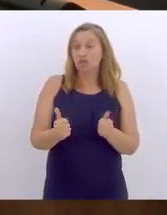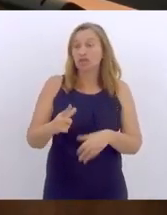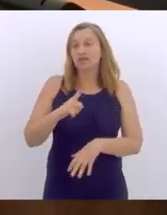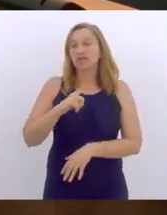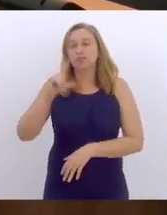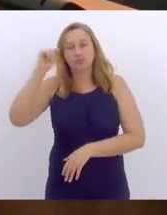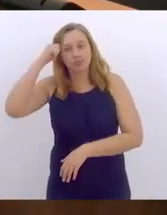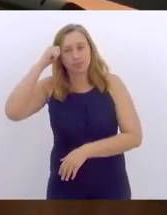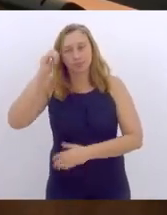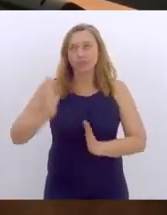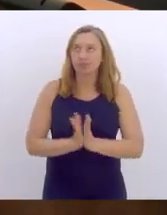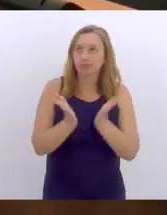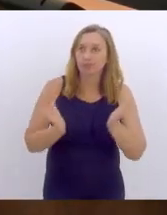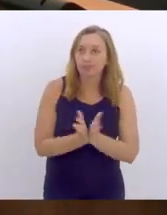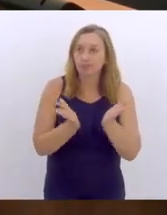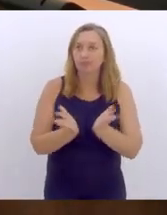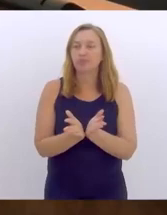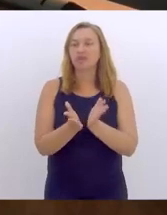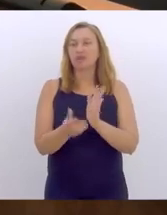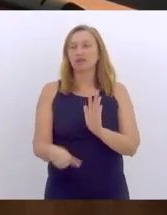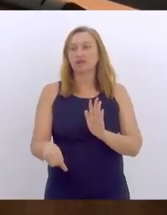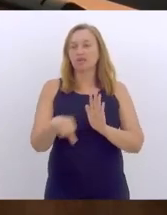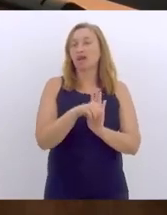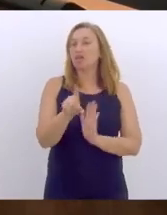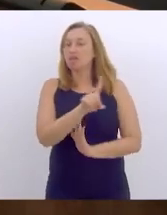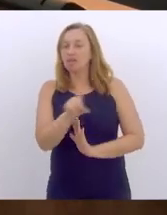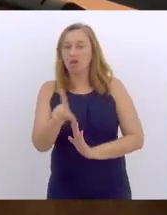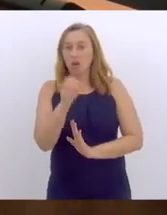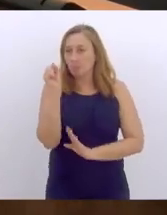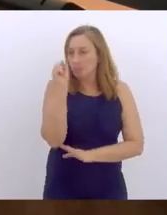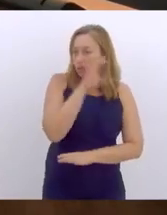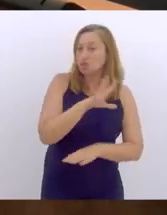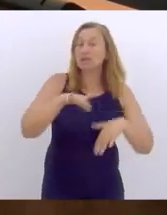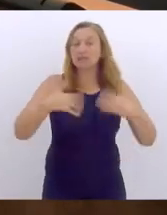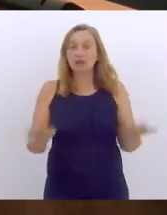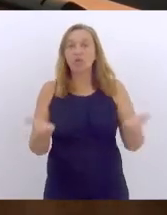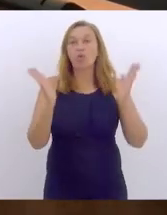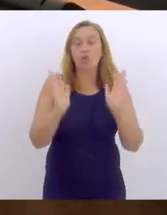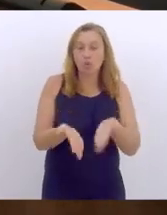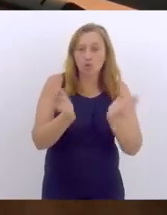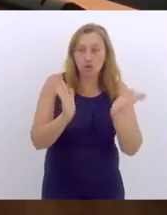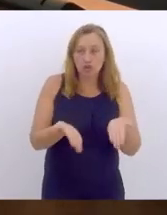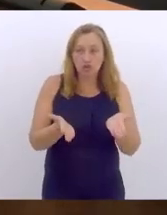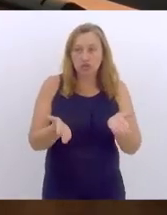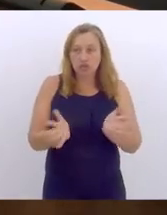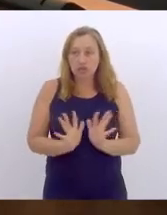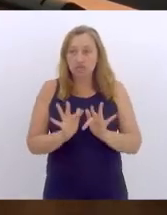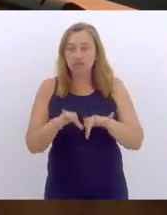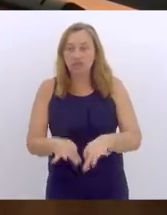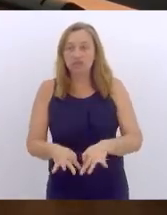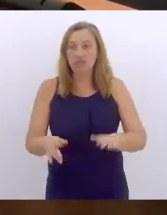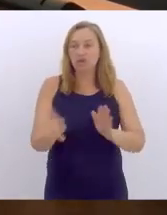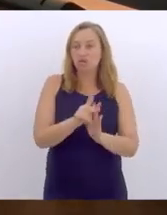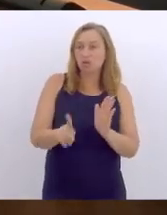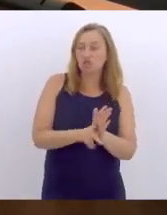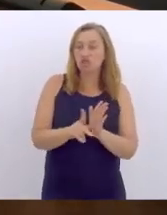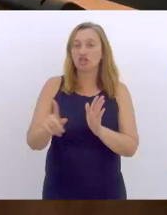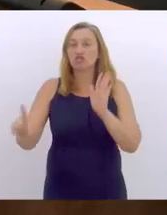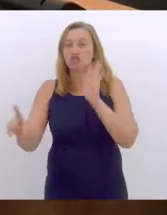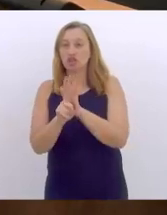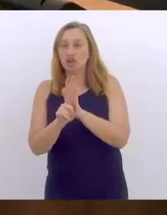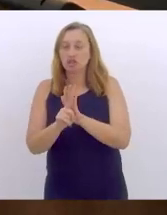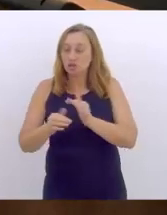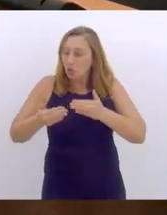pobre, que se tem que criminalizar. Isso é um absurdo. Então, hoje, a gente fecha esse projeto de lei aqui, que